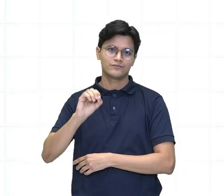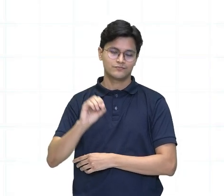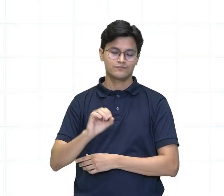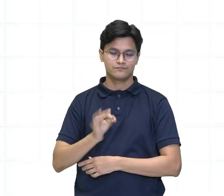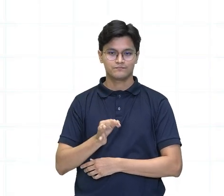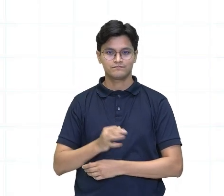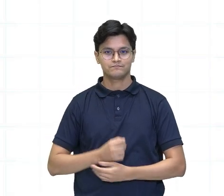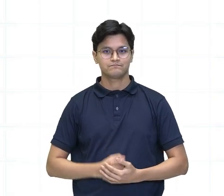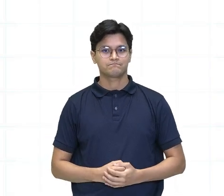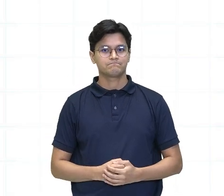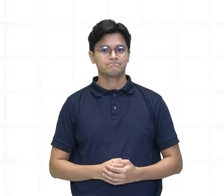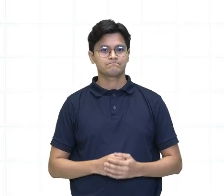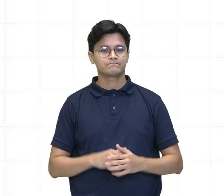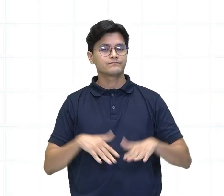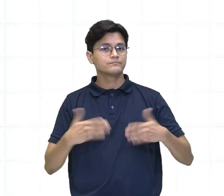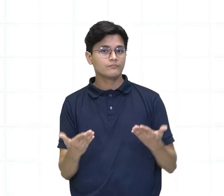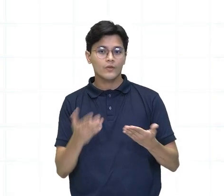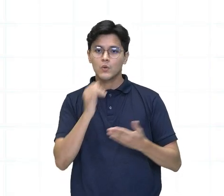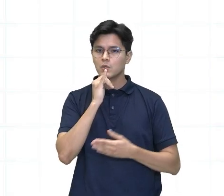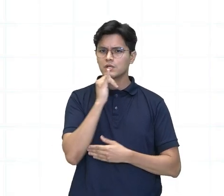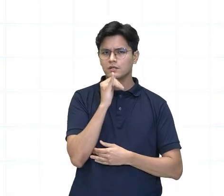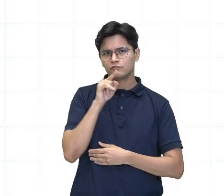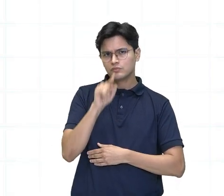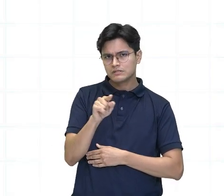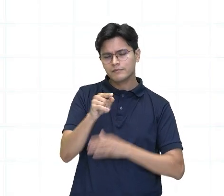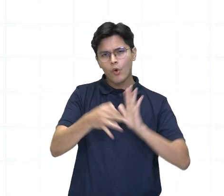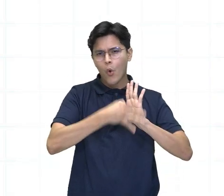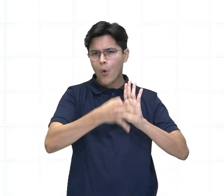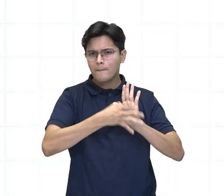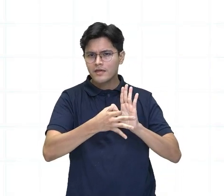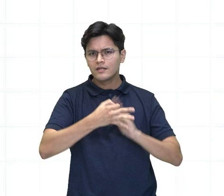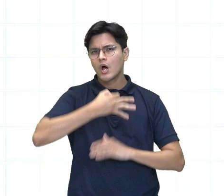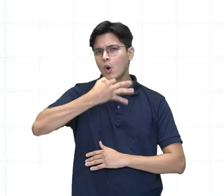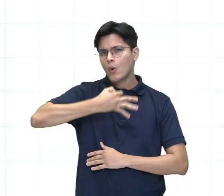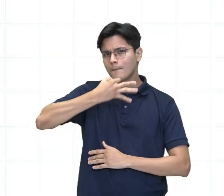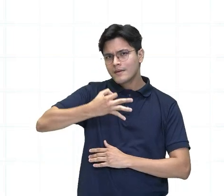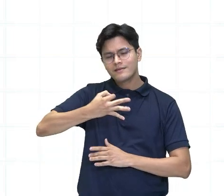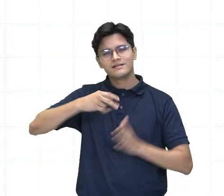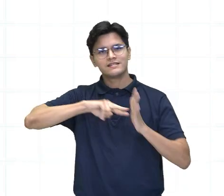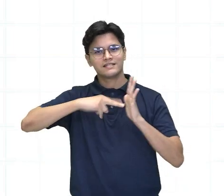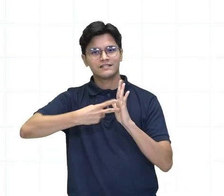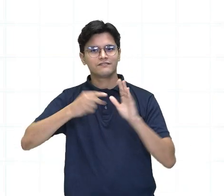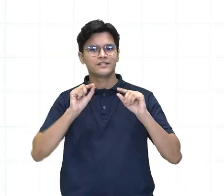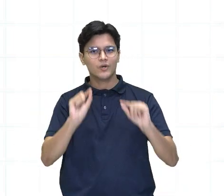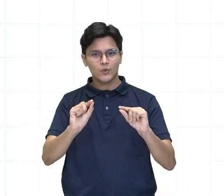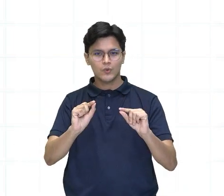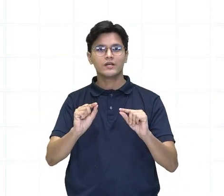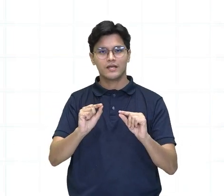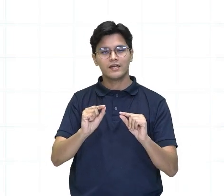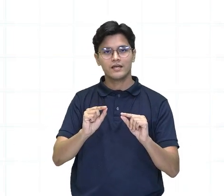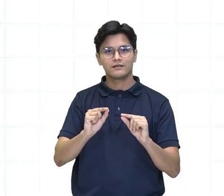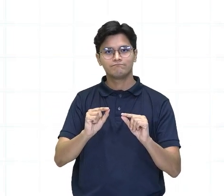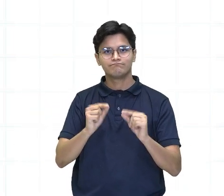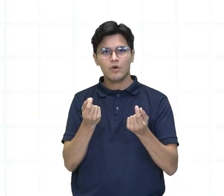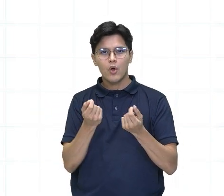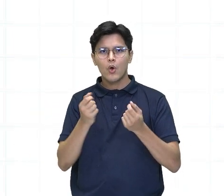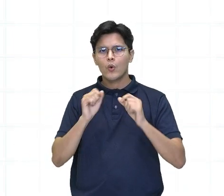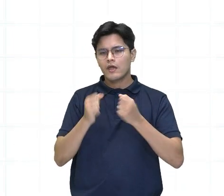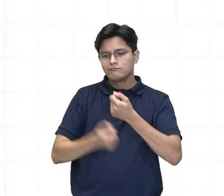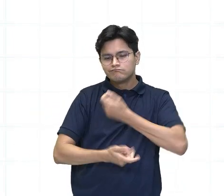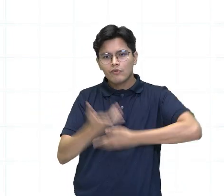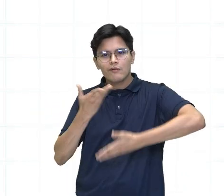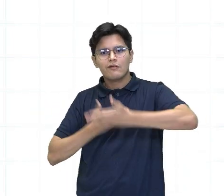momento. Quando você emite uma opinião, está compartilhando suas crenças, julgamentos